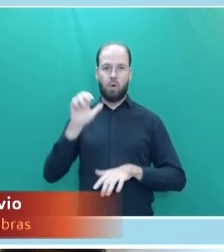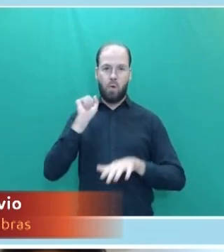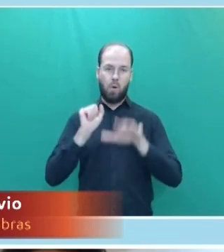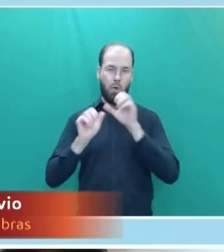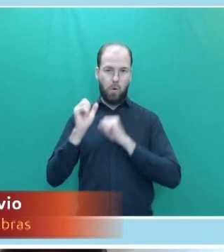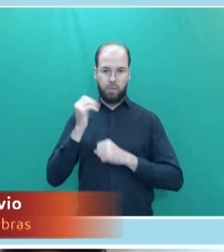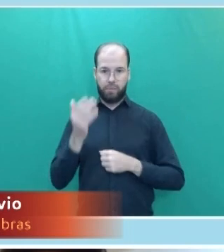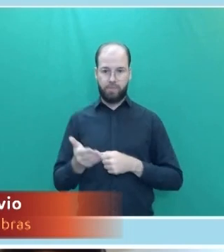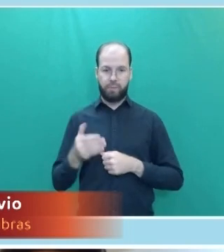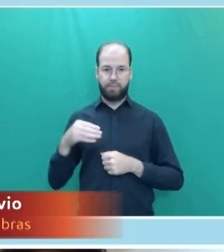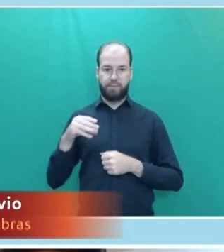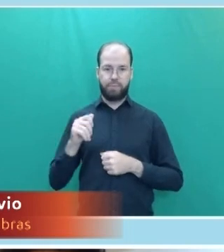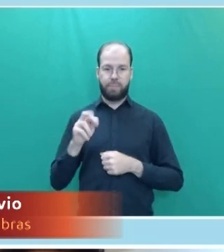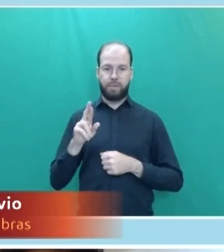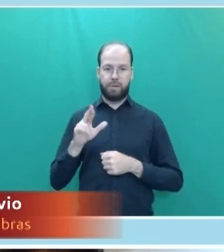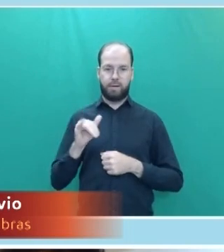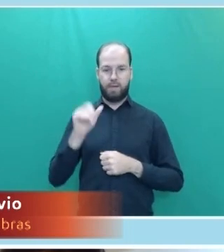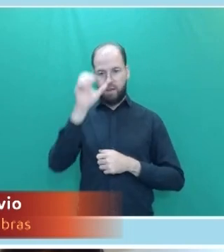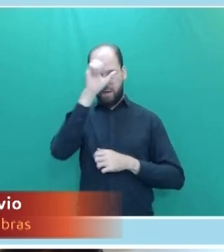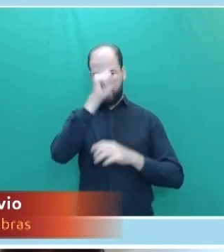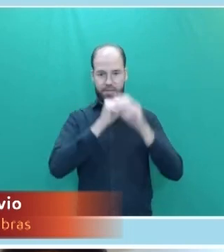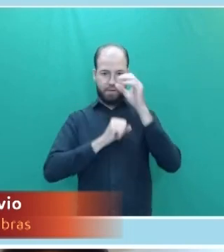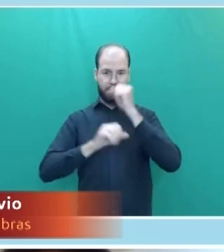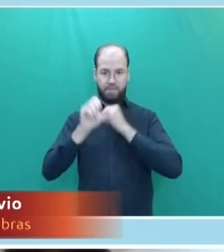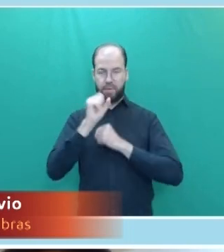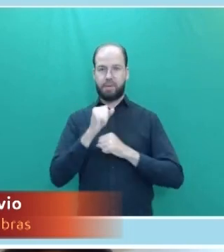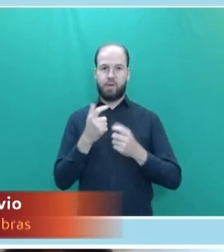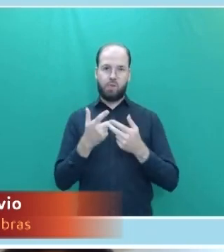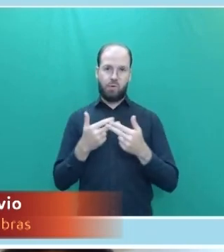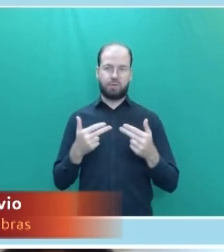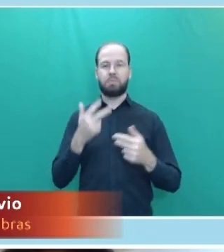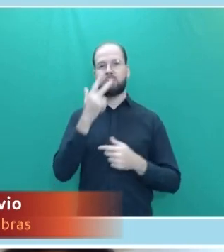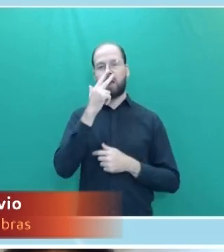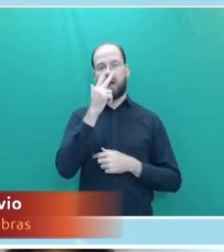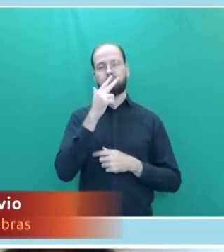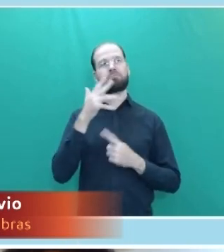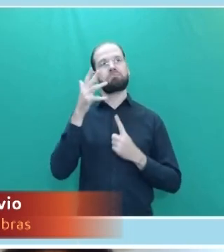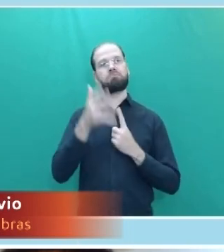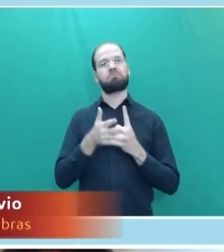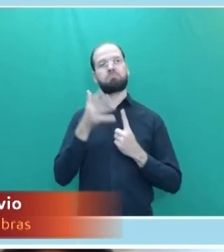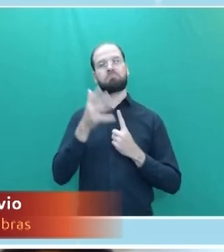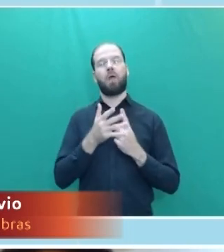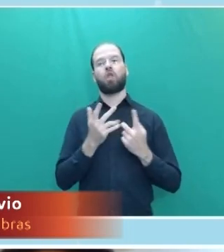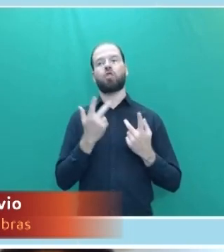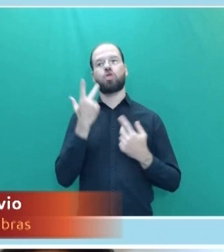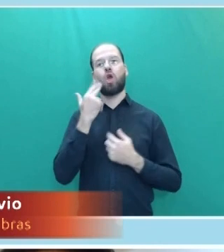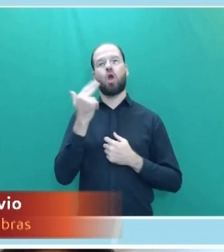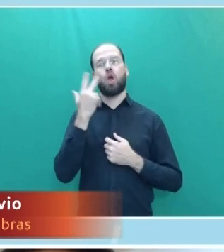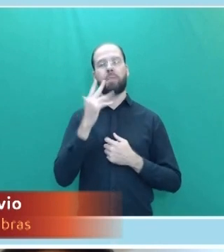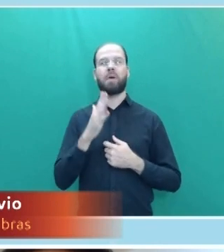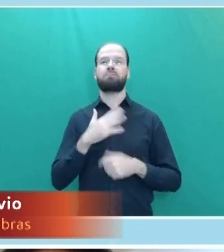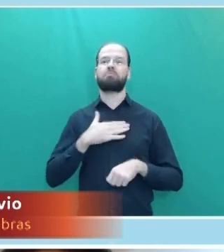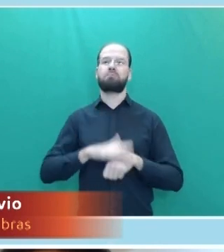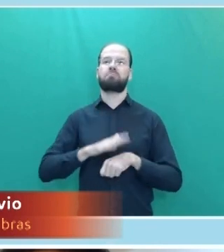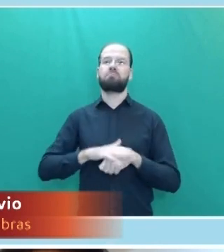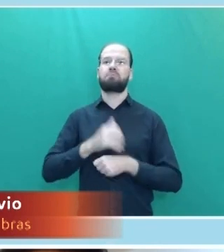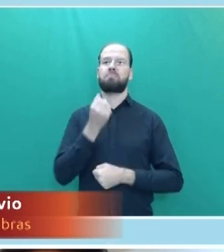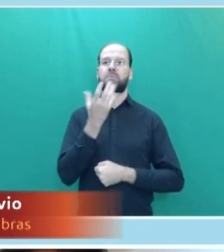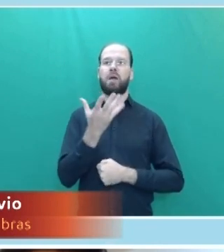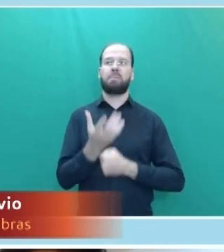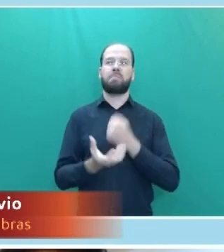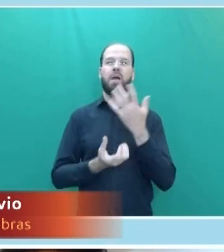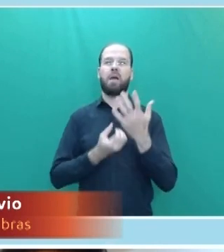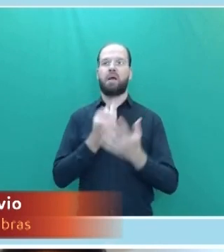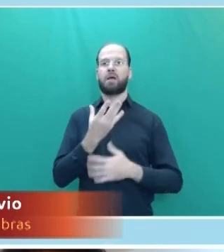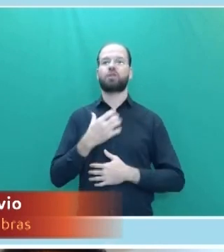Vai revendo o nosso discurso que parece tão normatizado, né? Coisas que a gente... expressões e formas de pensar que